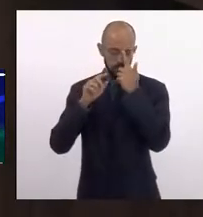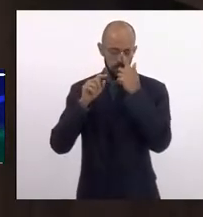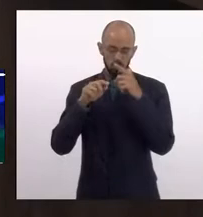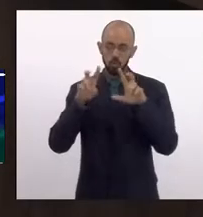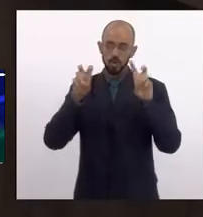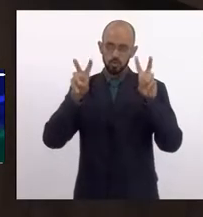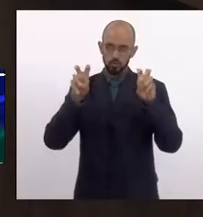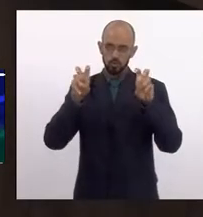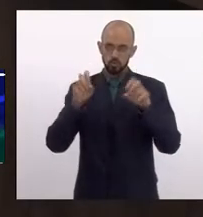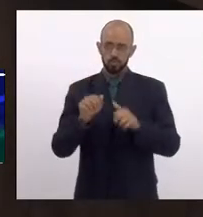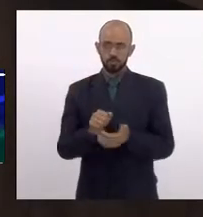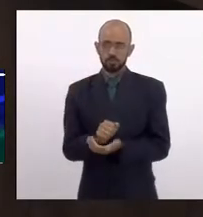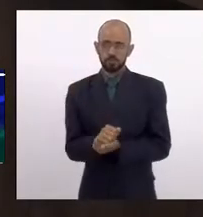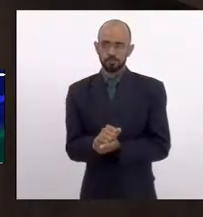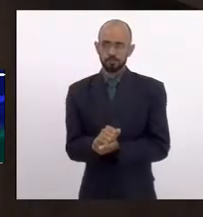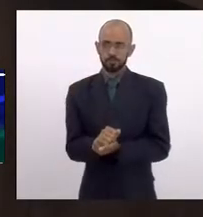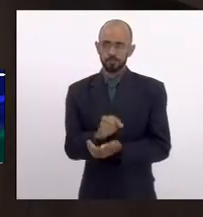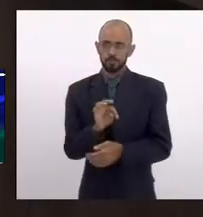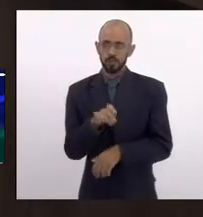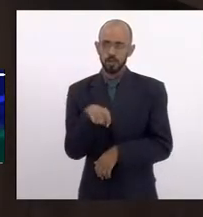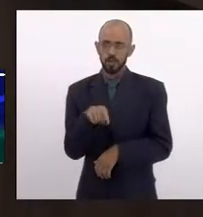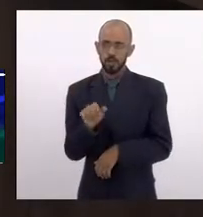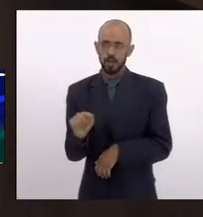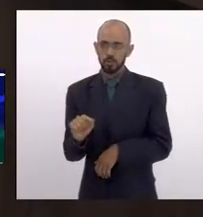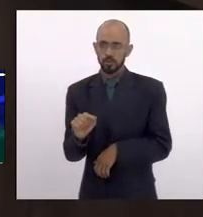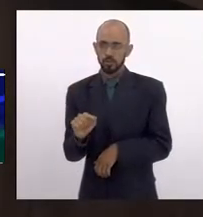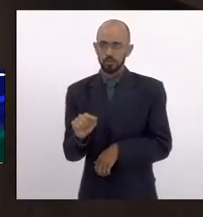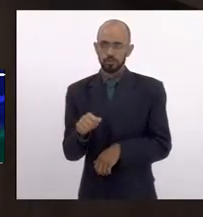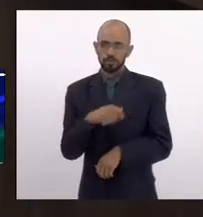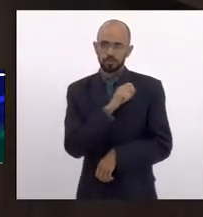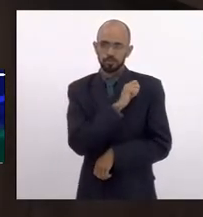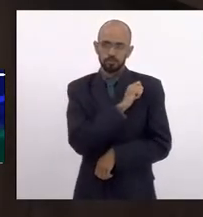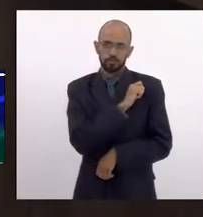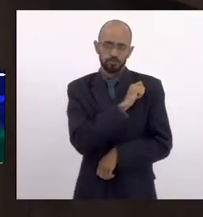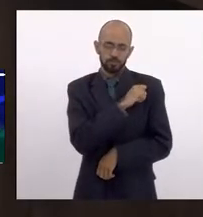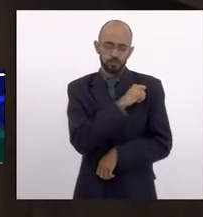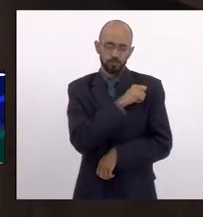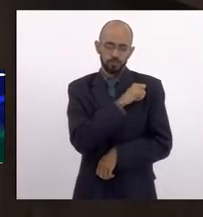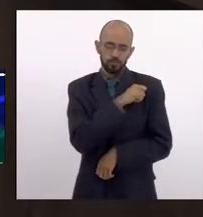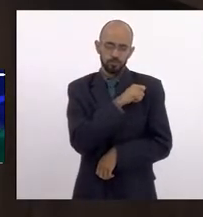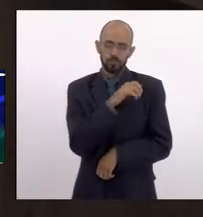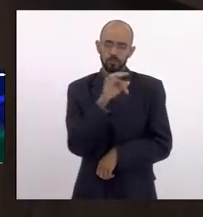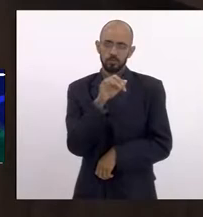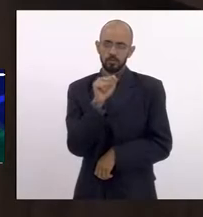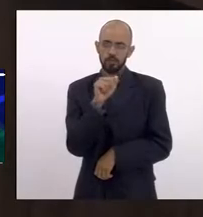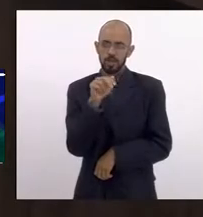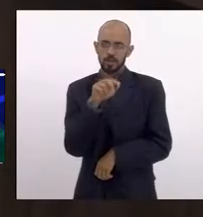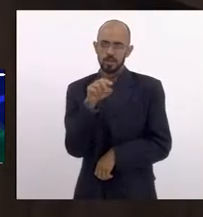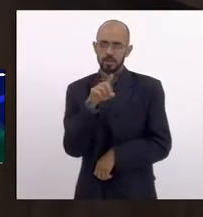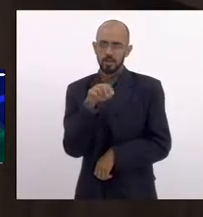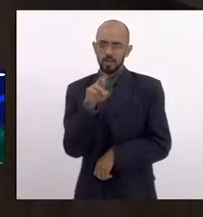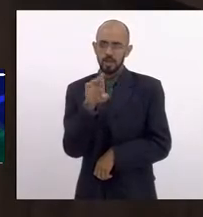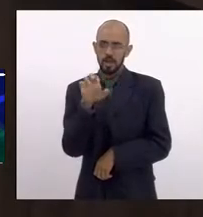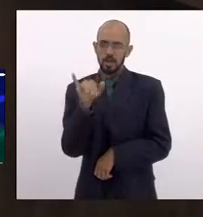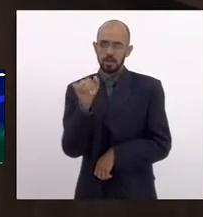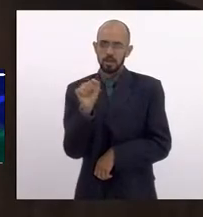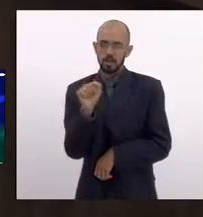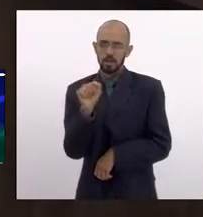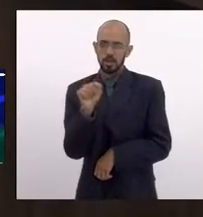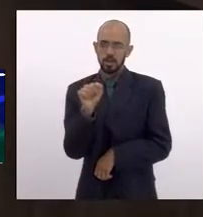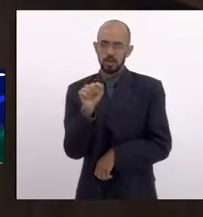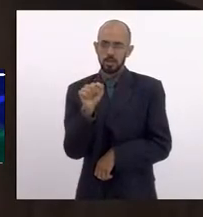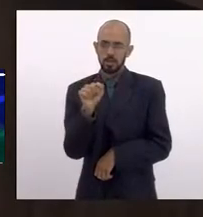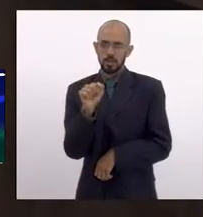a taxa de fiscalização fazendária ambiental foi